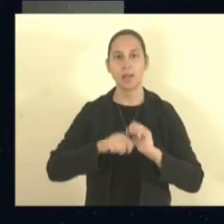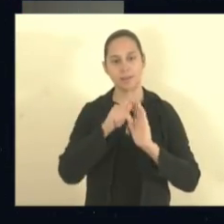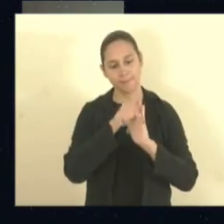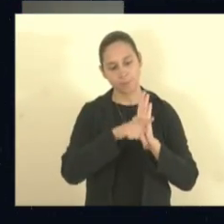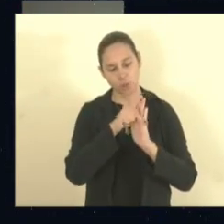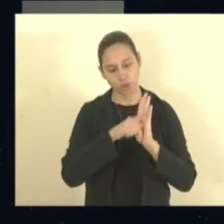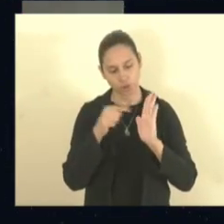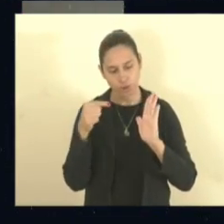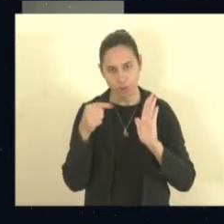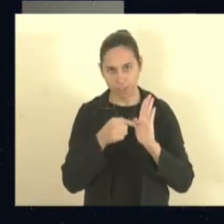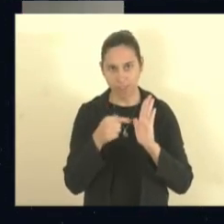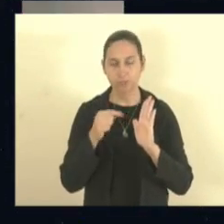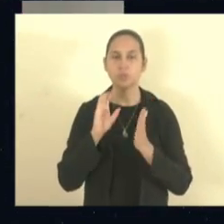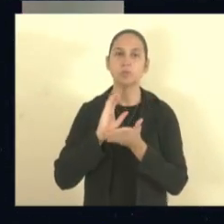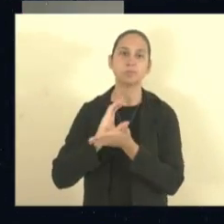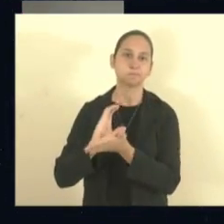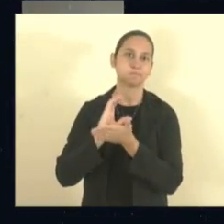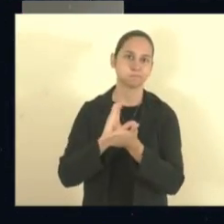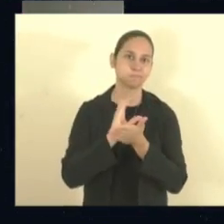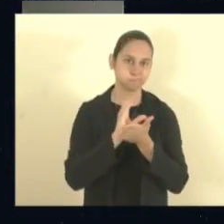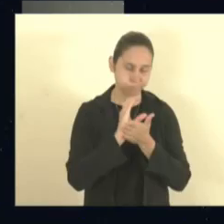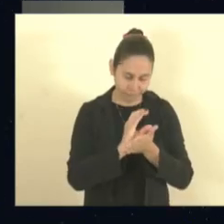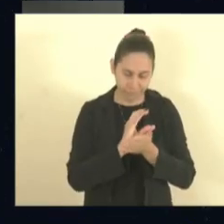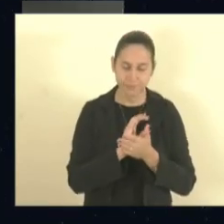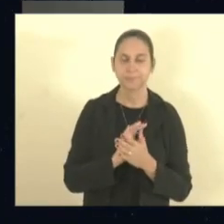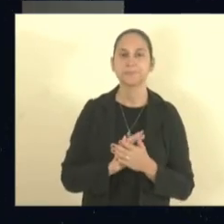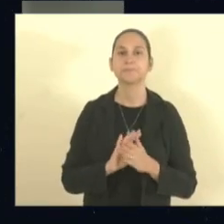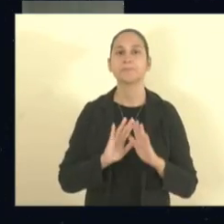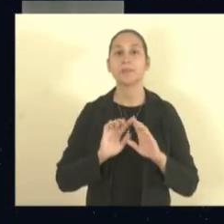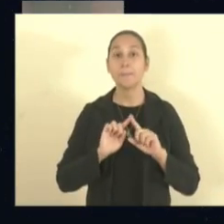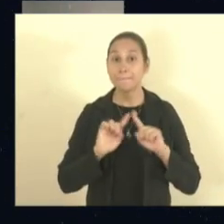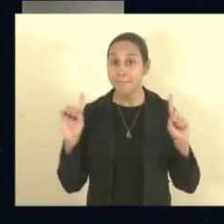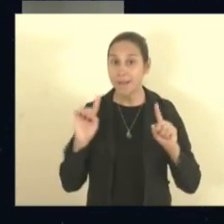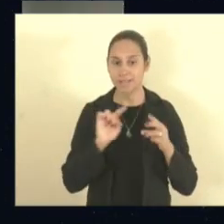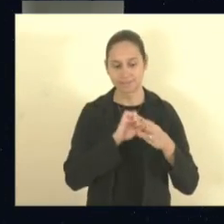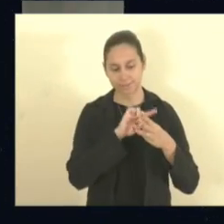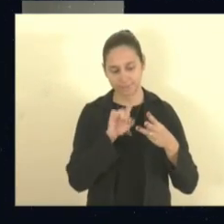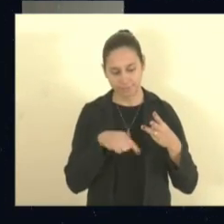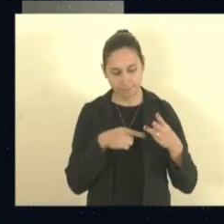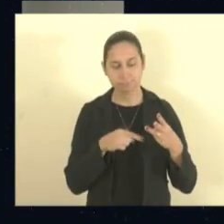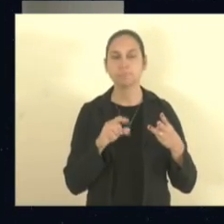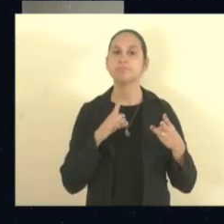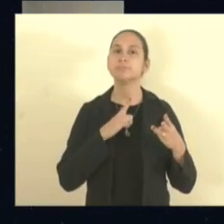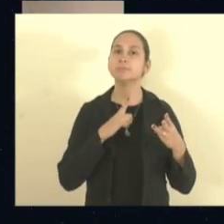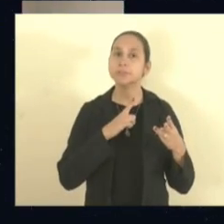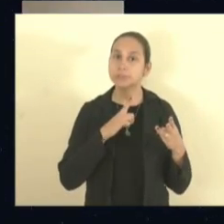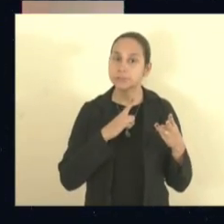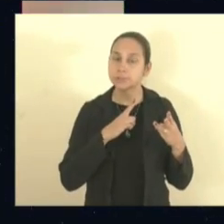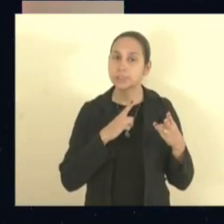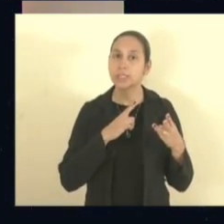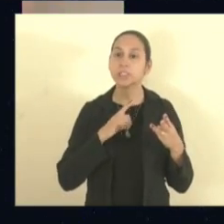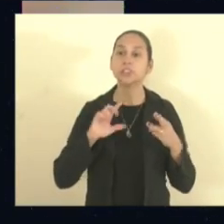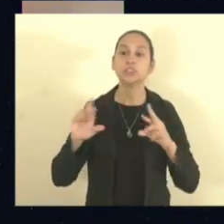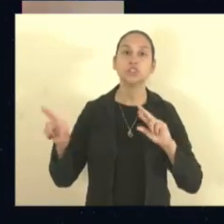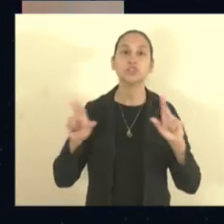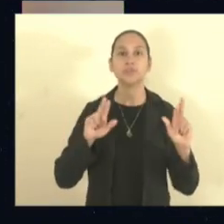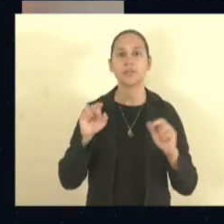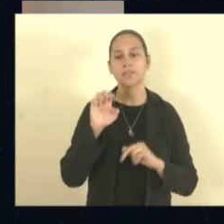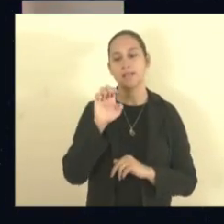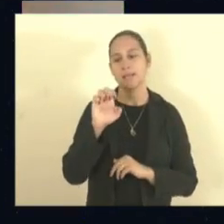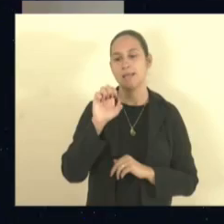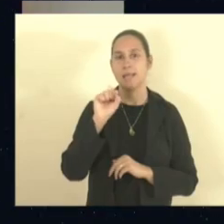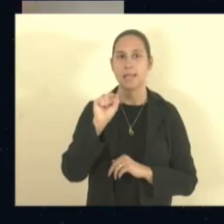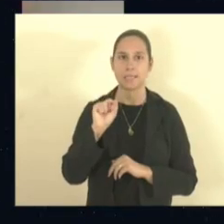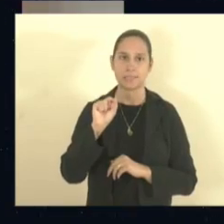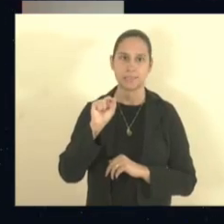proativo do governo do Estado. Mas fora esses contornos, nós temos diversas ESs que